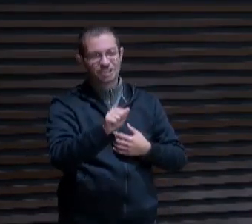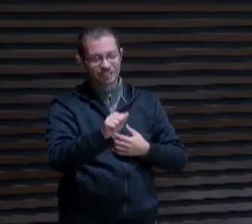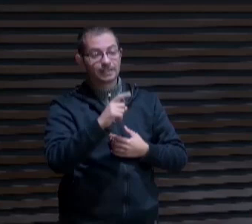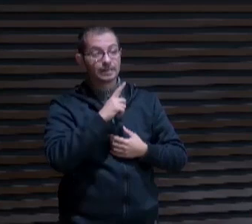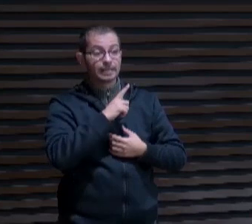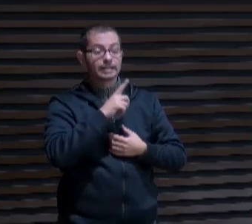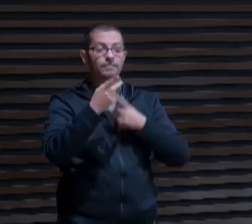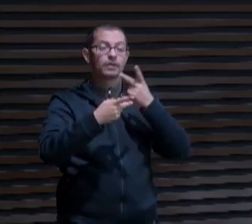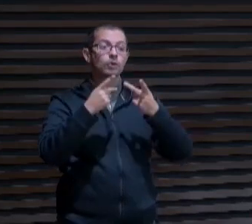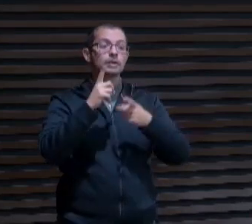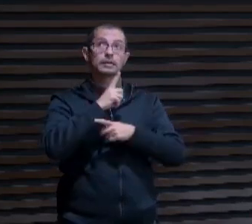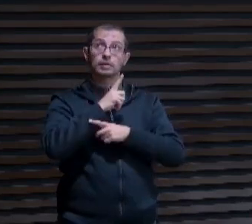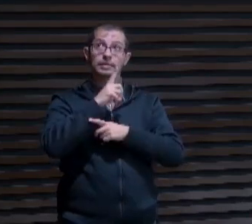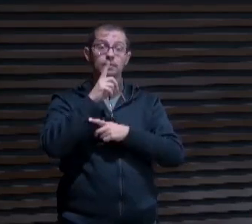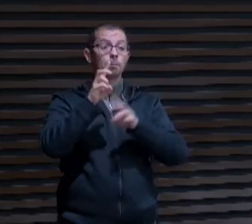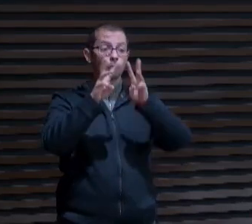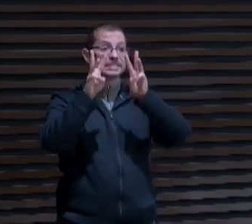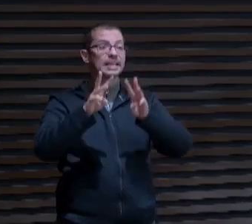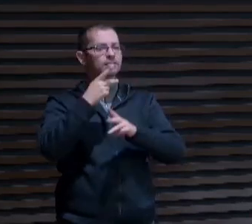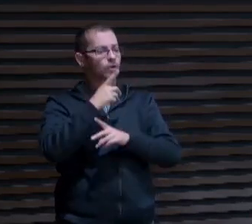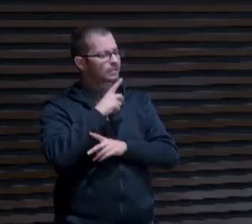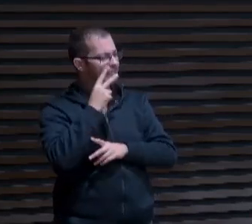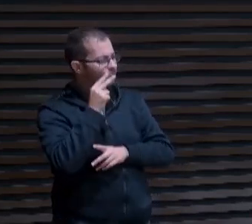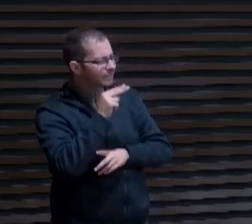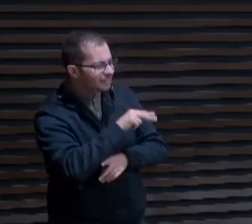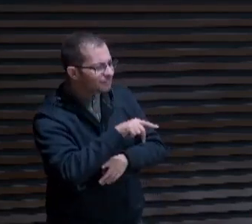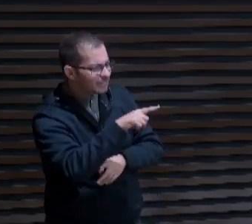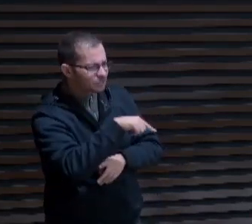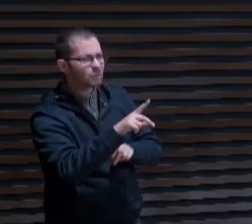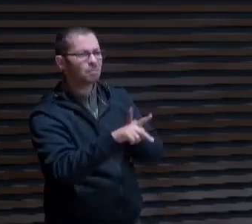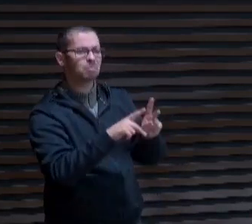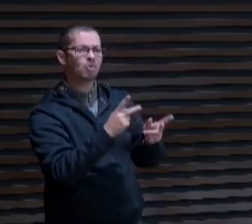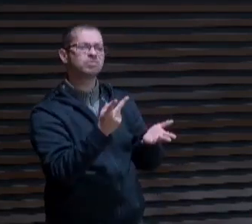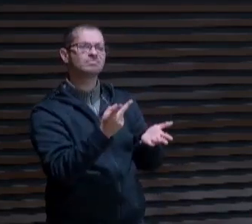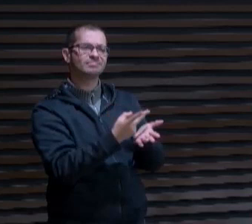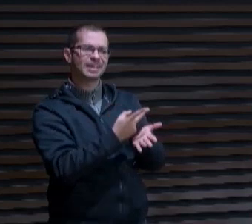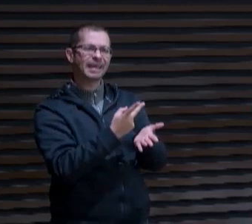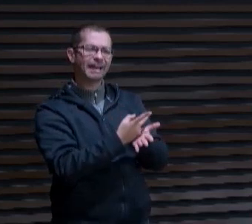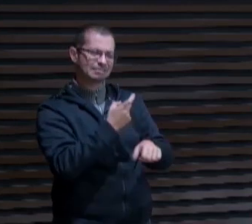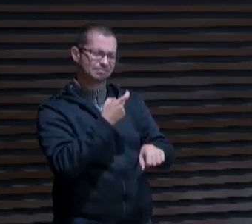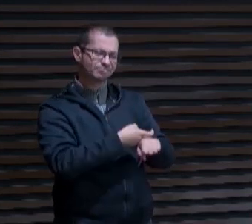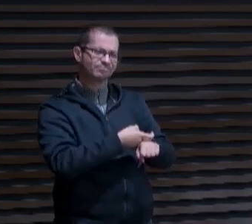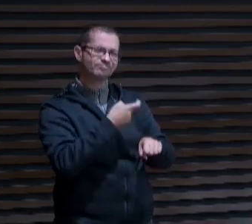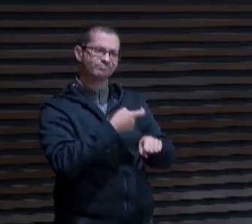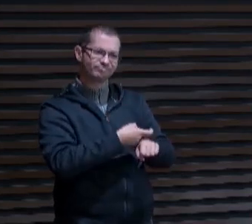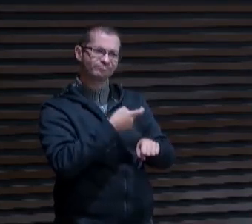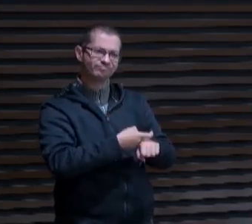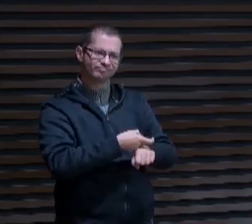este povo, e eis que é povo de dura cerviz. Este povo de dura cerviz.